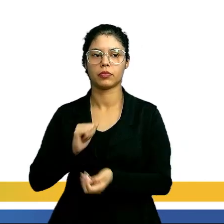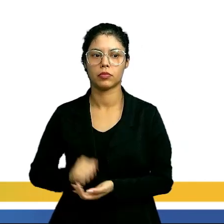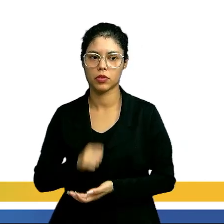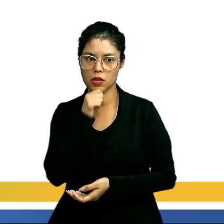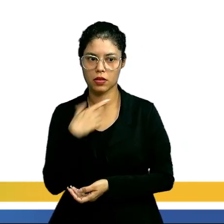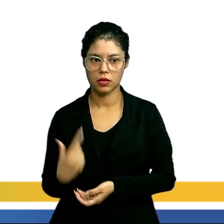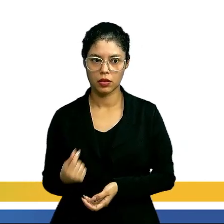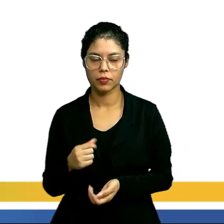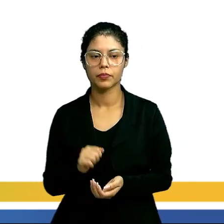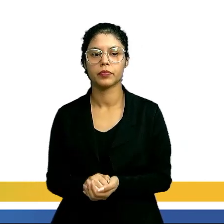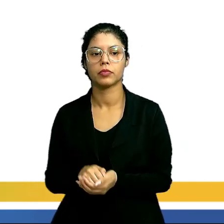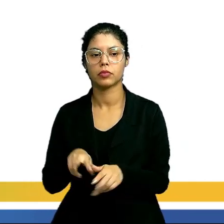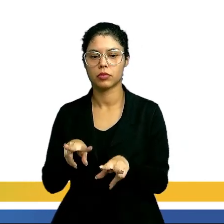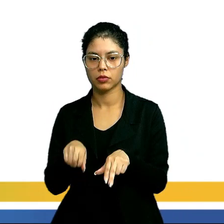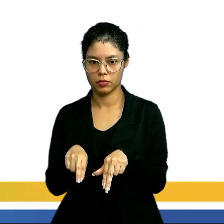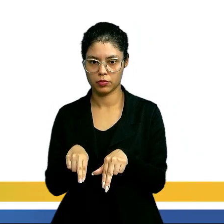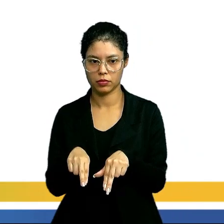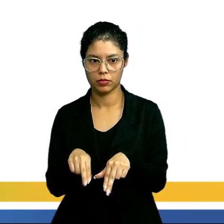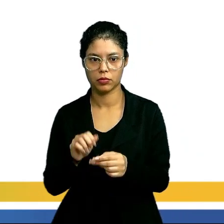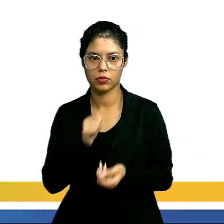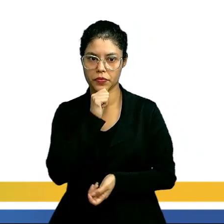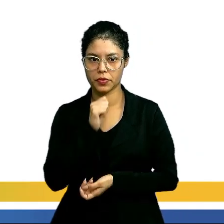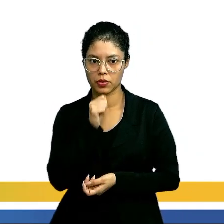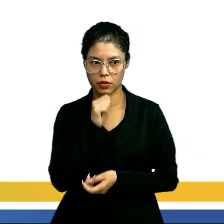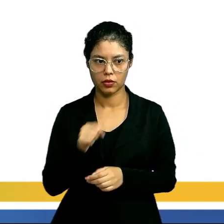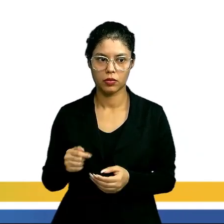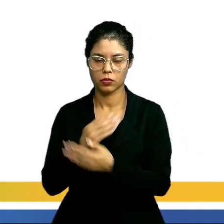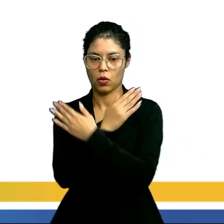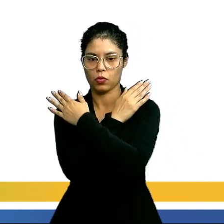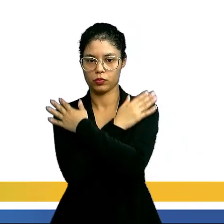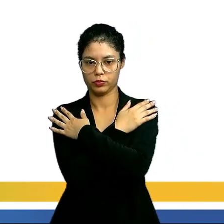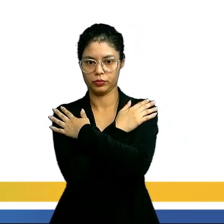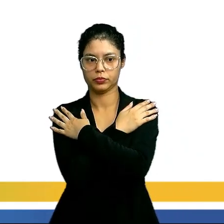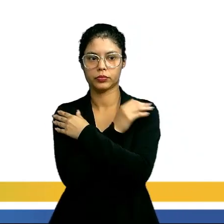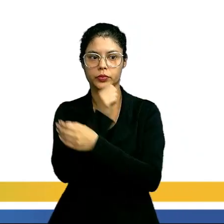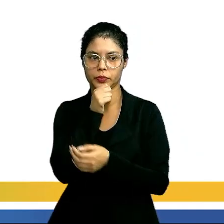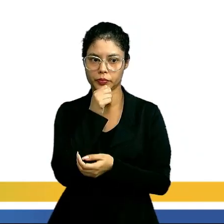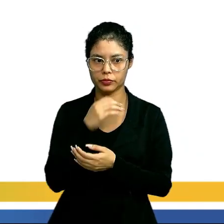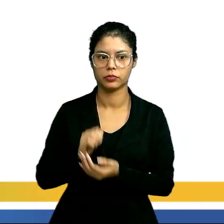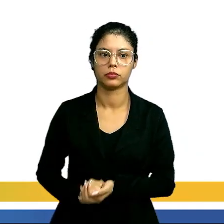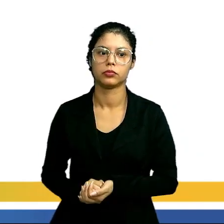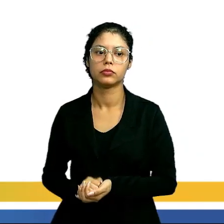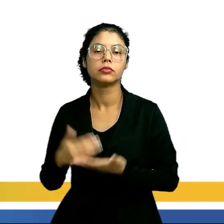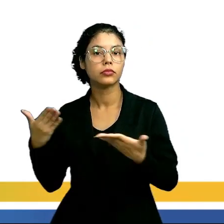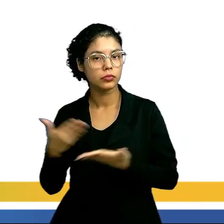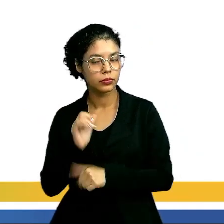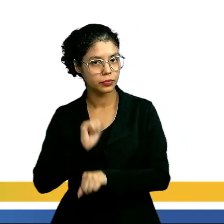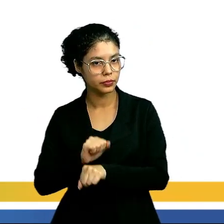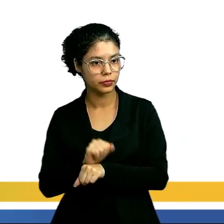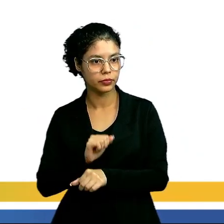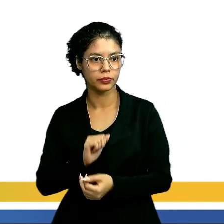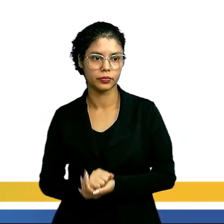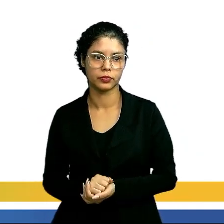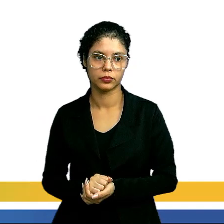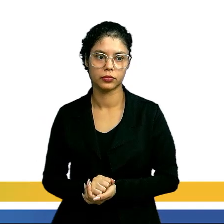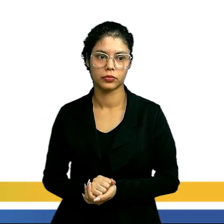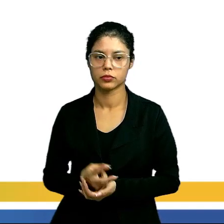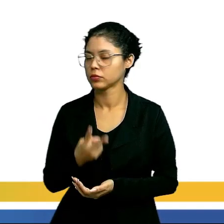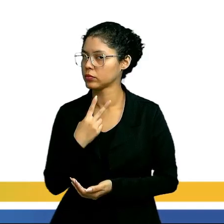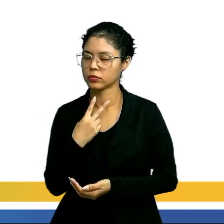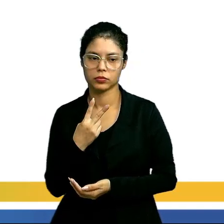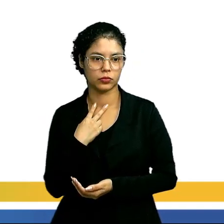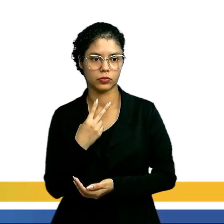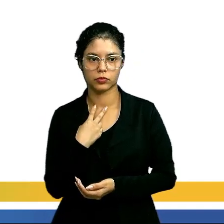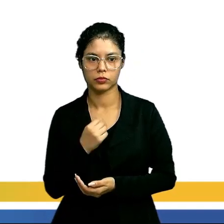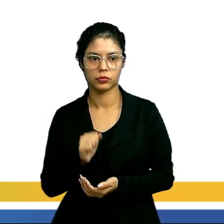de saída, mantendo-se as pernas fechadas e os braços cruzados sobre o peito, aguardando a autorização do monitor.